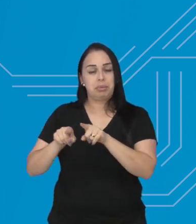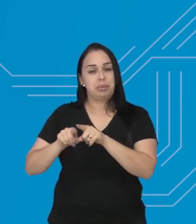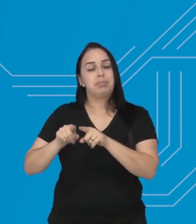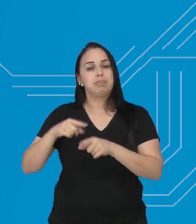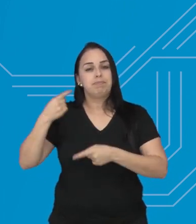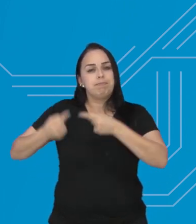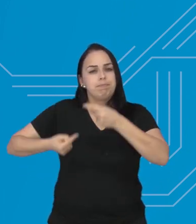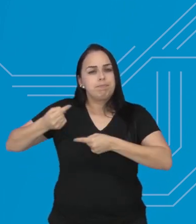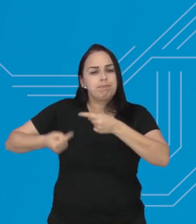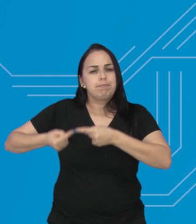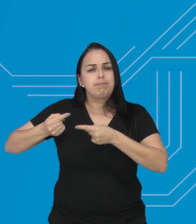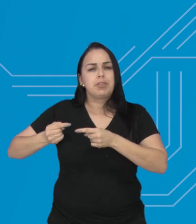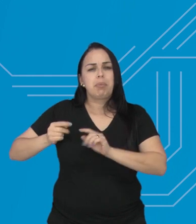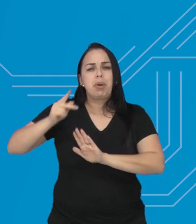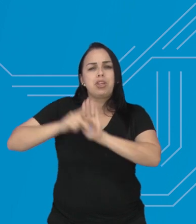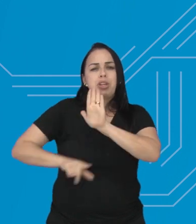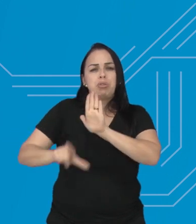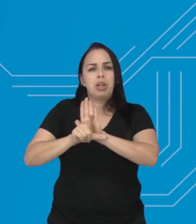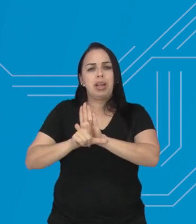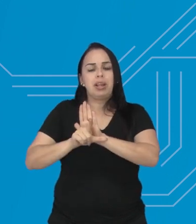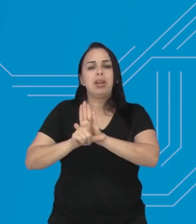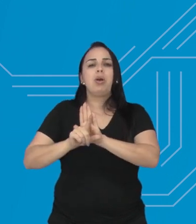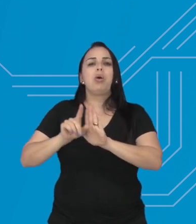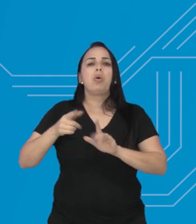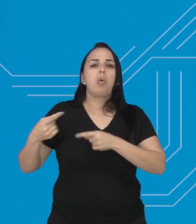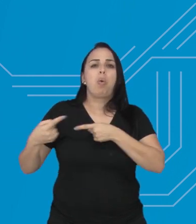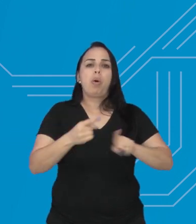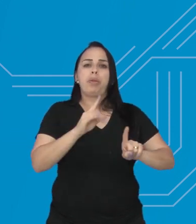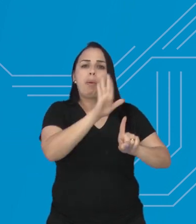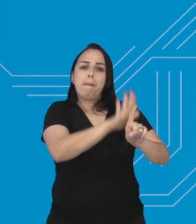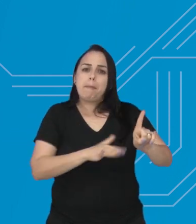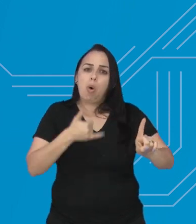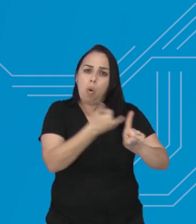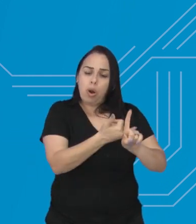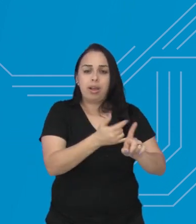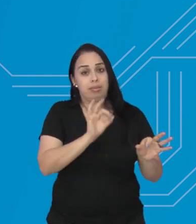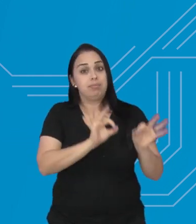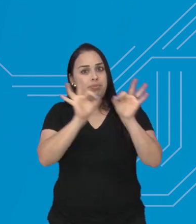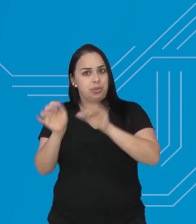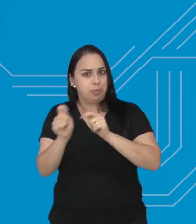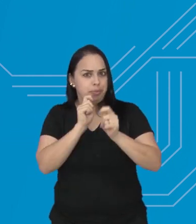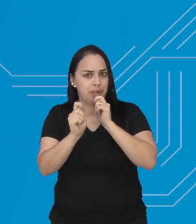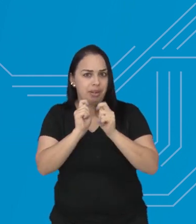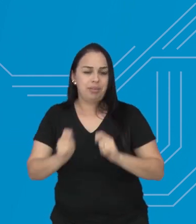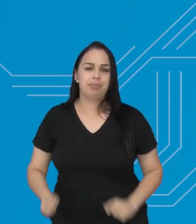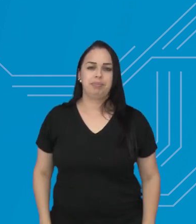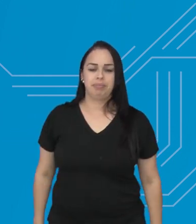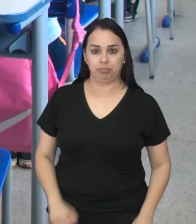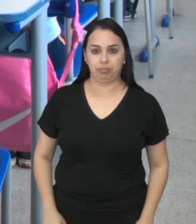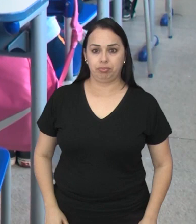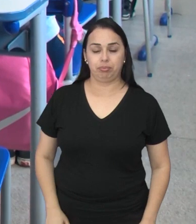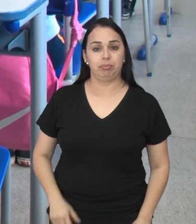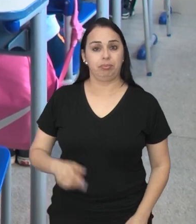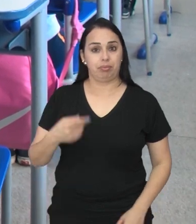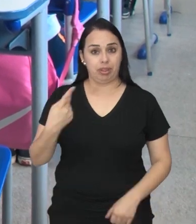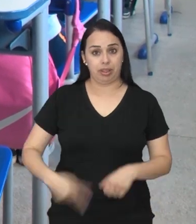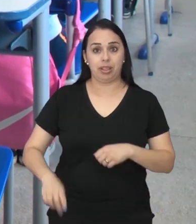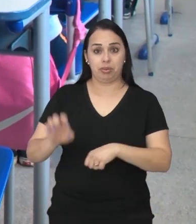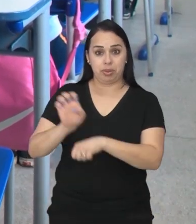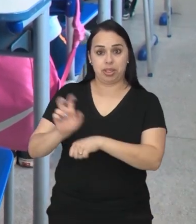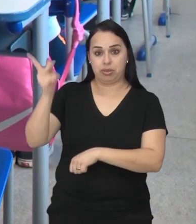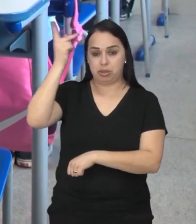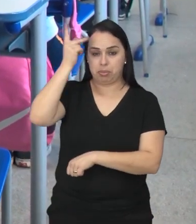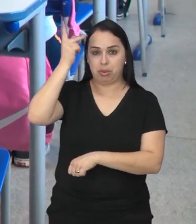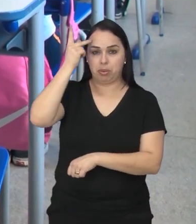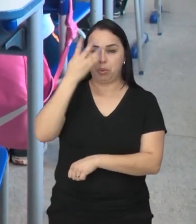Promoção Social discutem projetos de lei que combatem o bullying nas escolas. Confira na reportagem. No estado de São